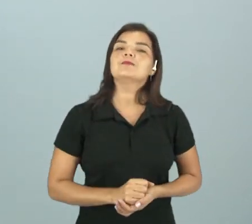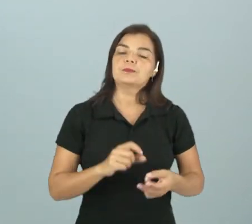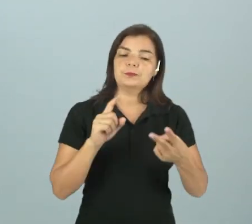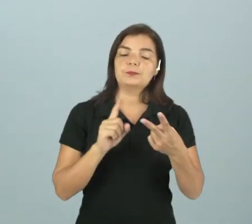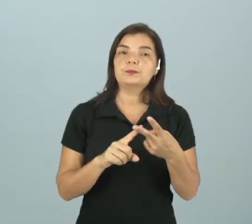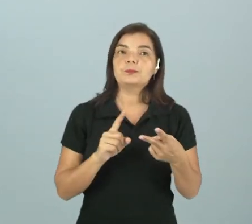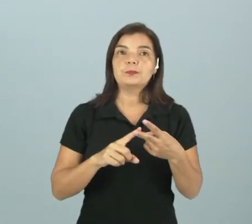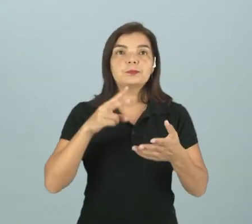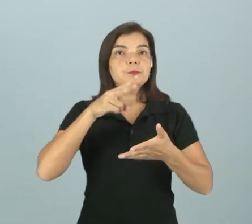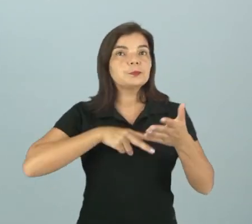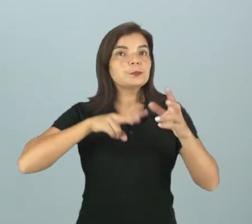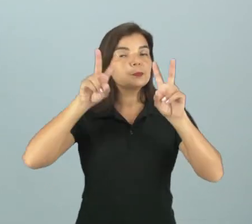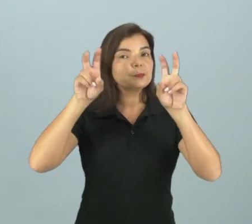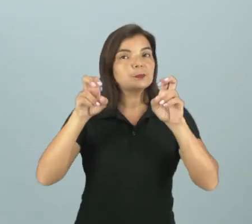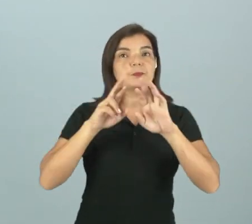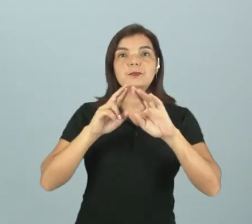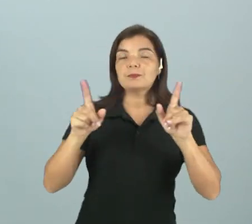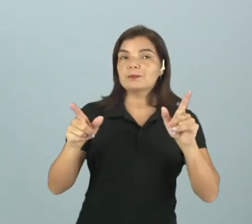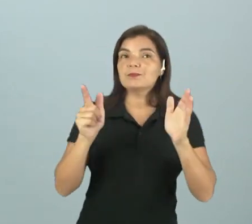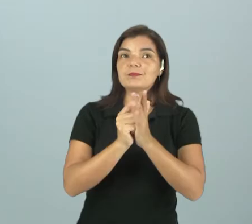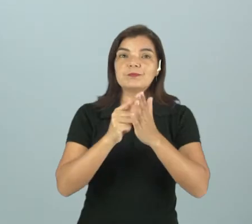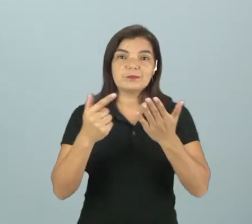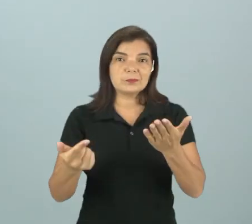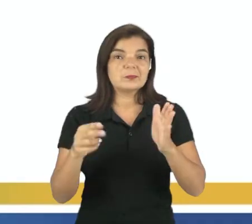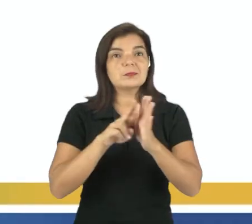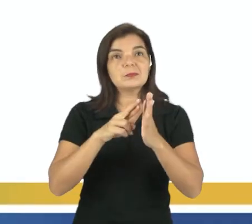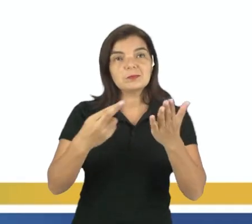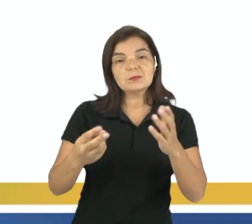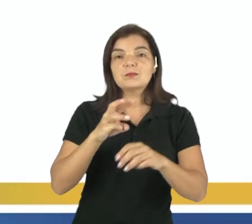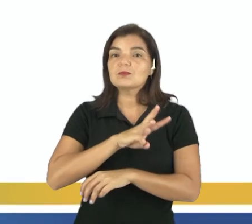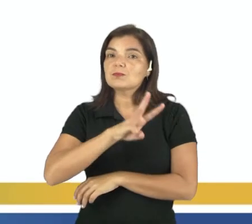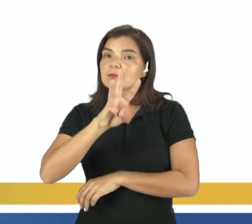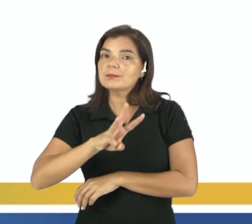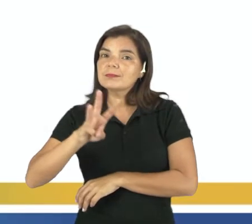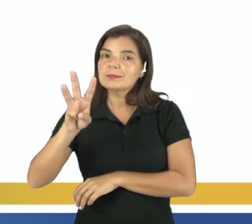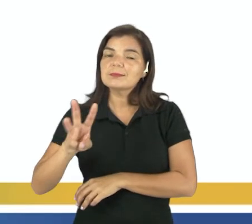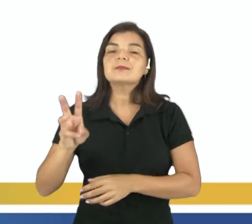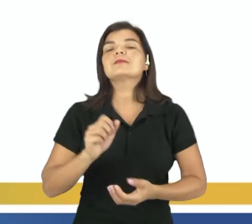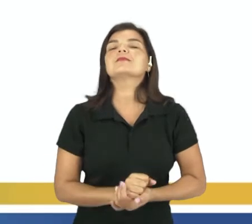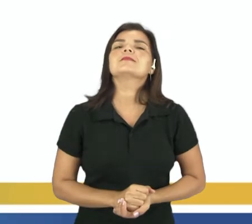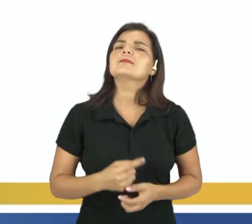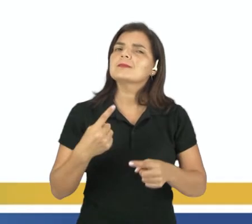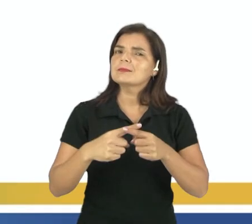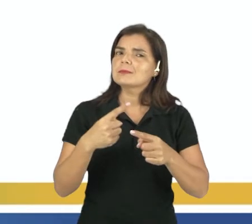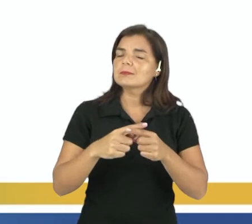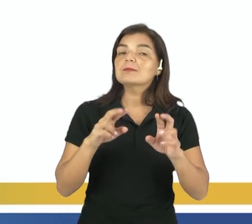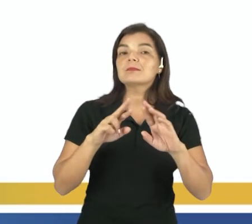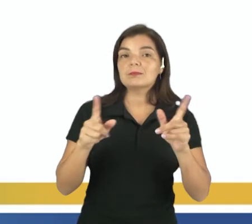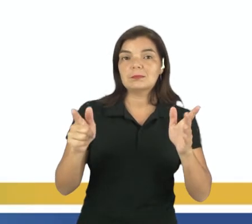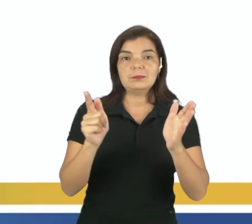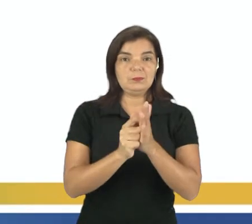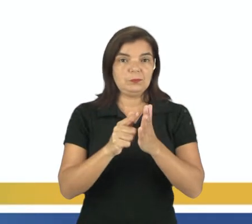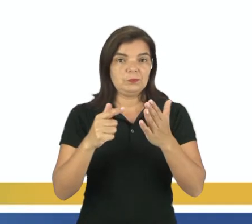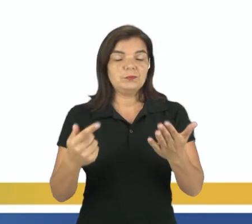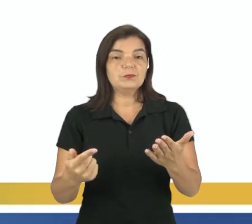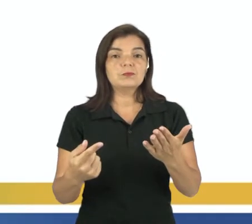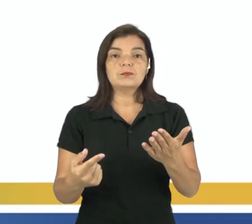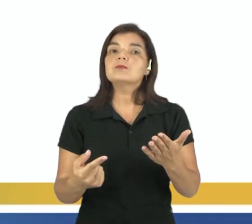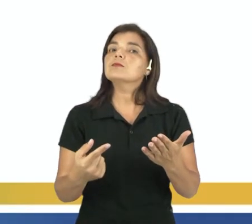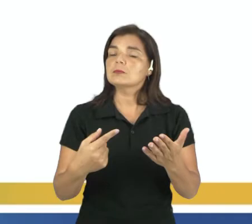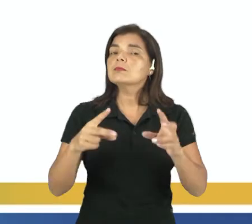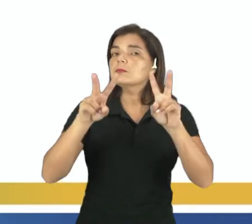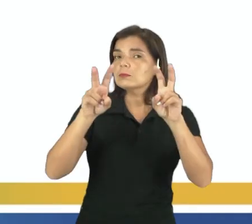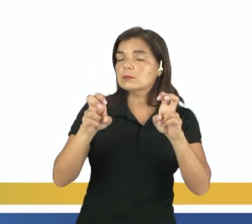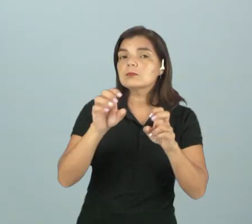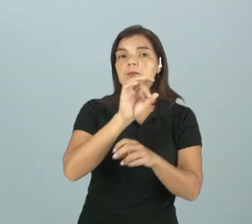Segundo ponto, ler sobre o tema em diferentes jornais, revistas e sites, porque os diferentes jornais, eles vão